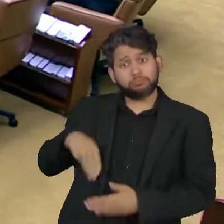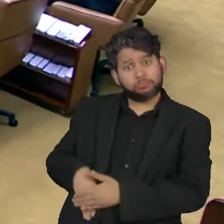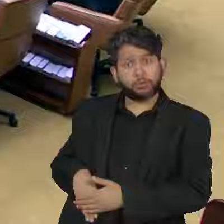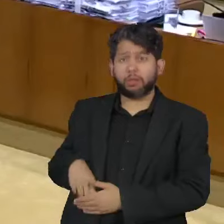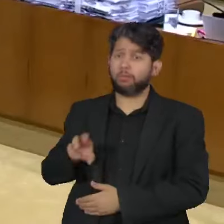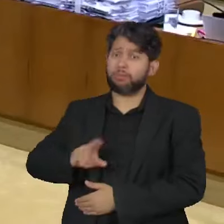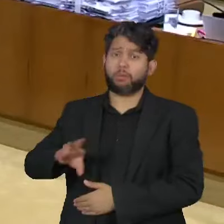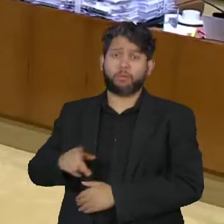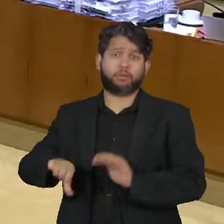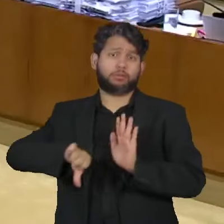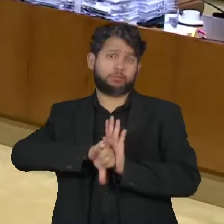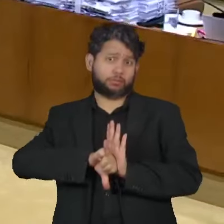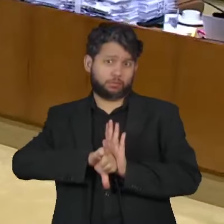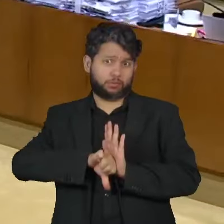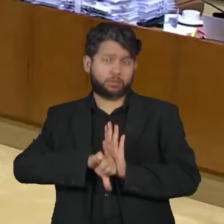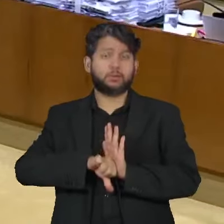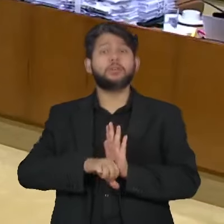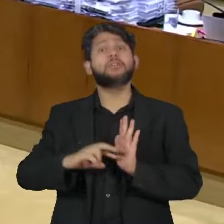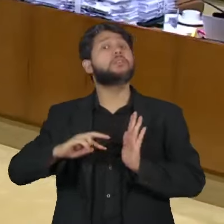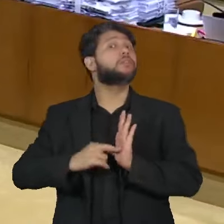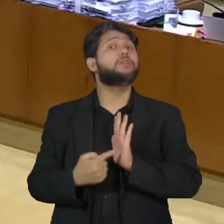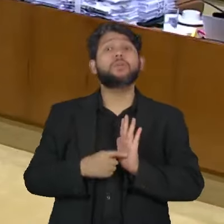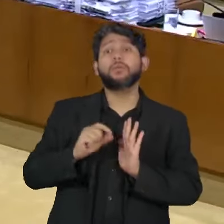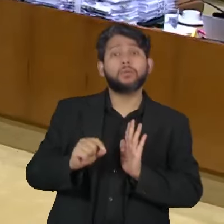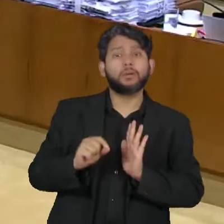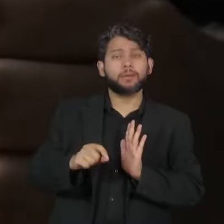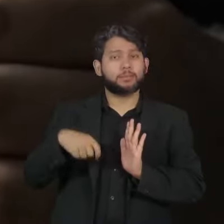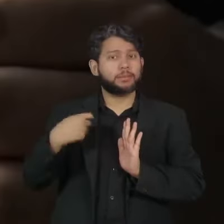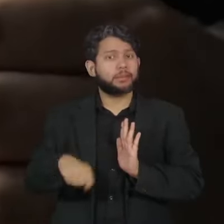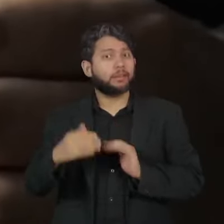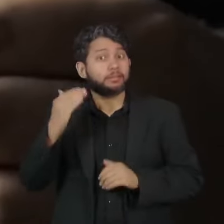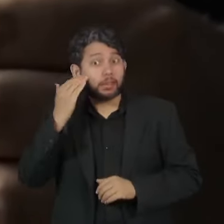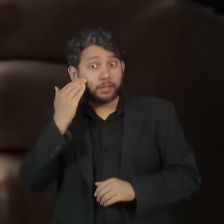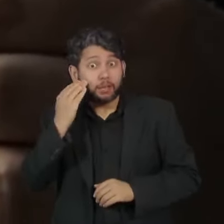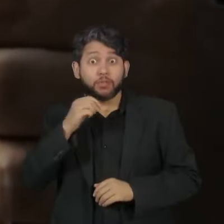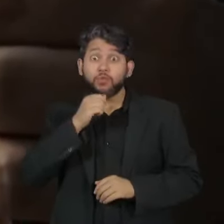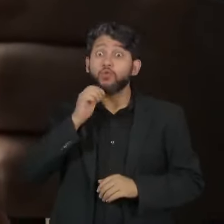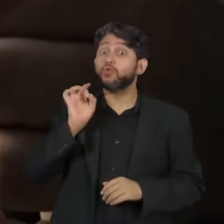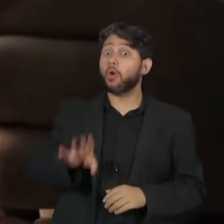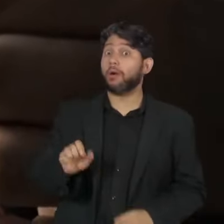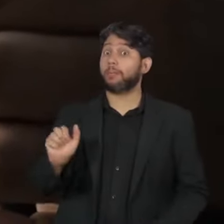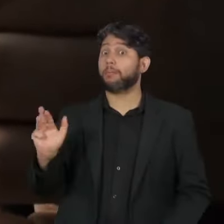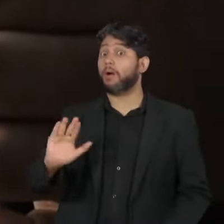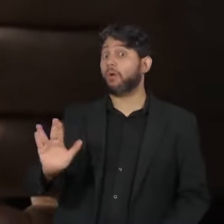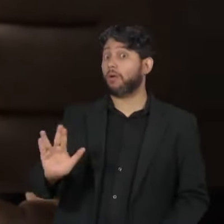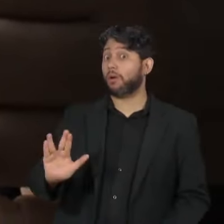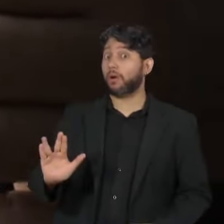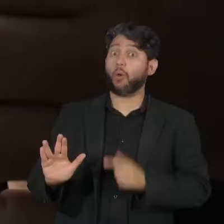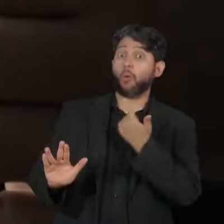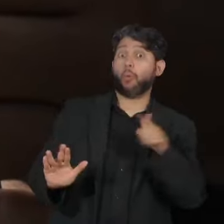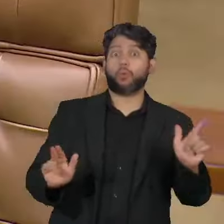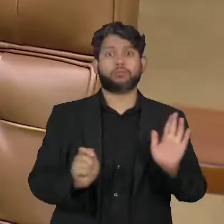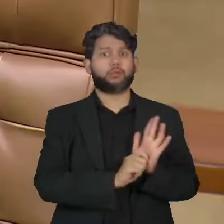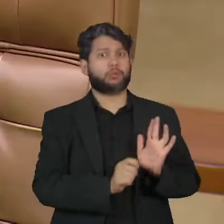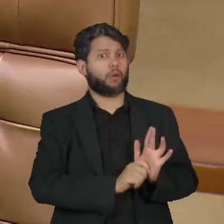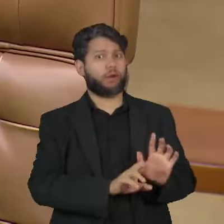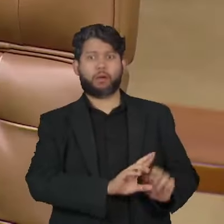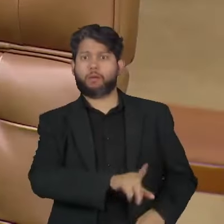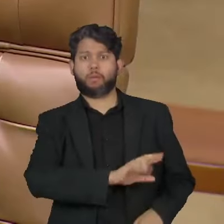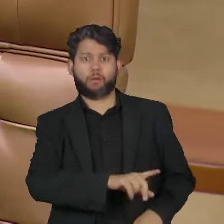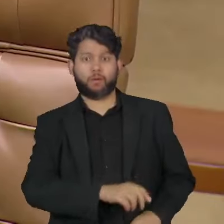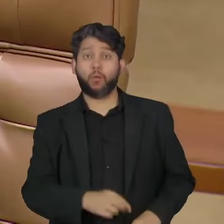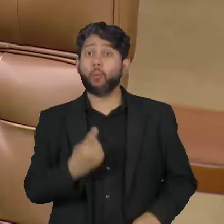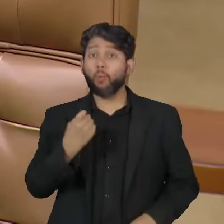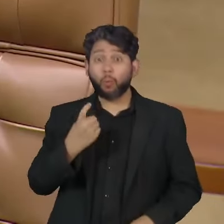considerado crime. Eles defendem, no entanto, que o entendimento vale apenas para o porte de maconha e não de todas as drogas. O único